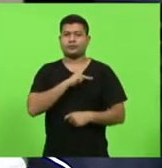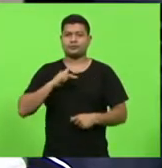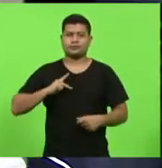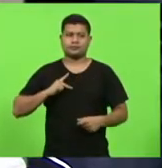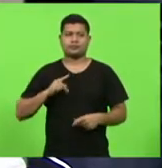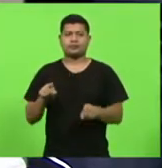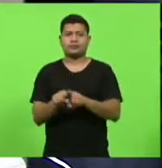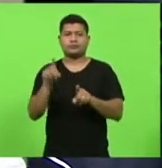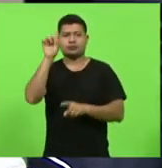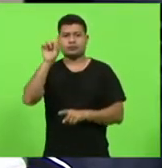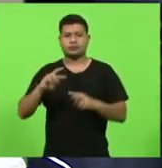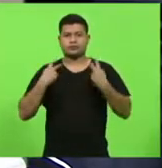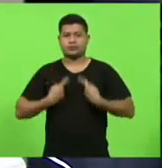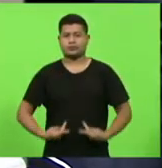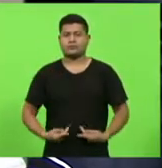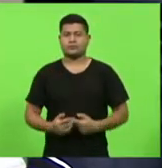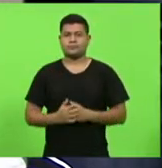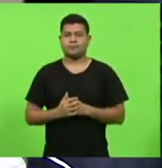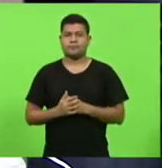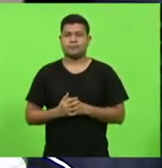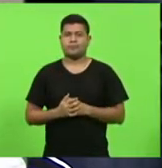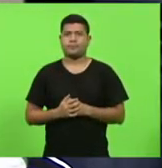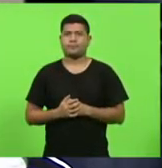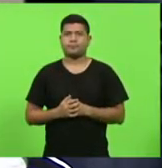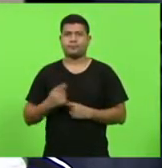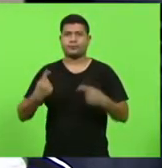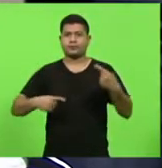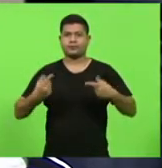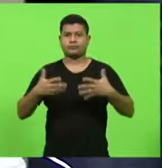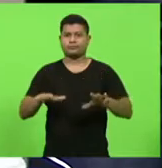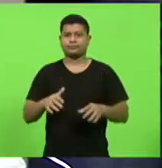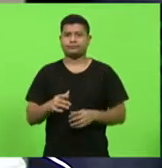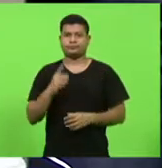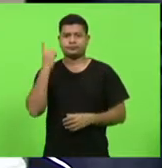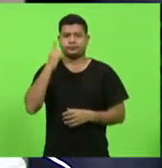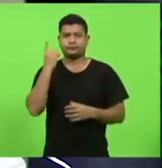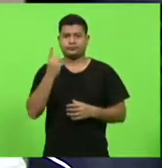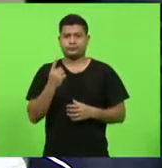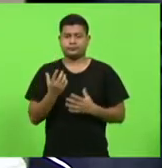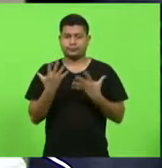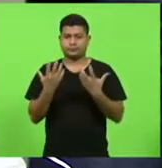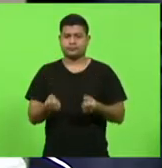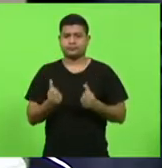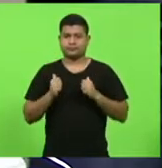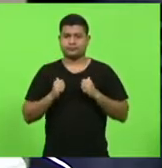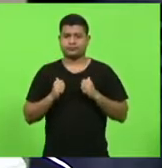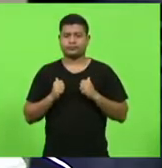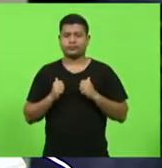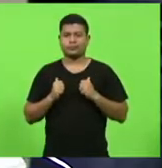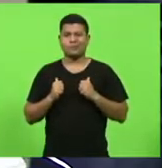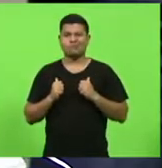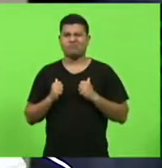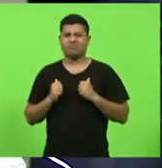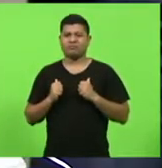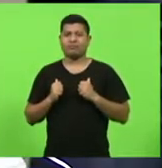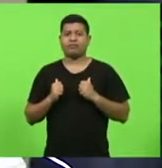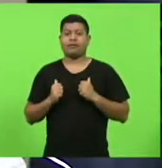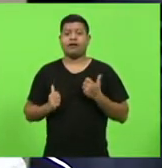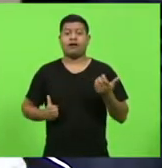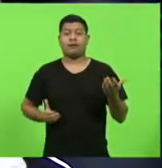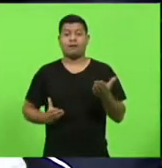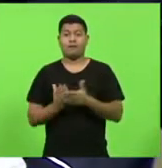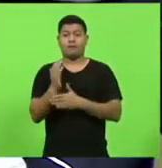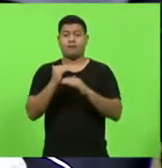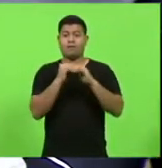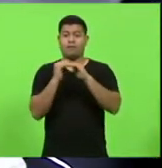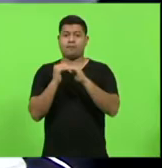Direitos Humanos. Em discussão. Não havendo quem queira discutir, em votação. Deputados que aprovam, permaneçam como se encontra.